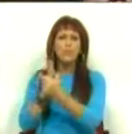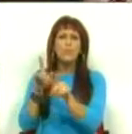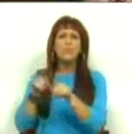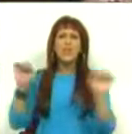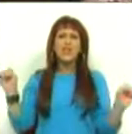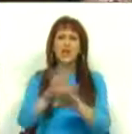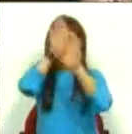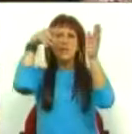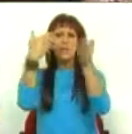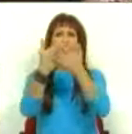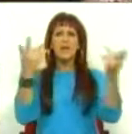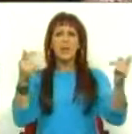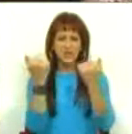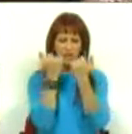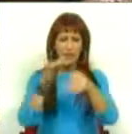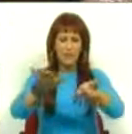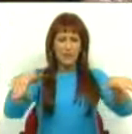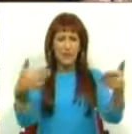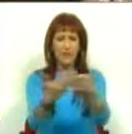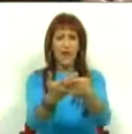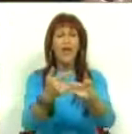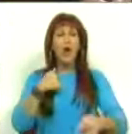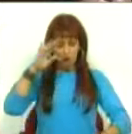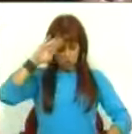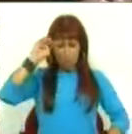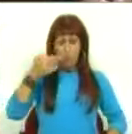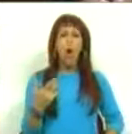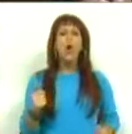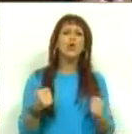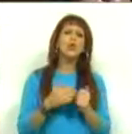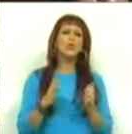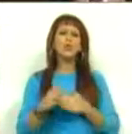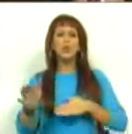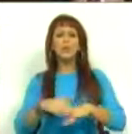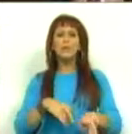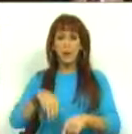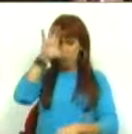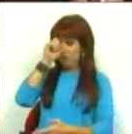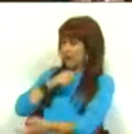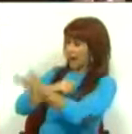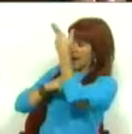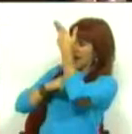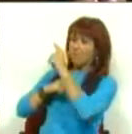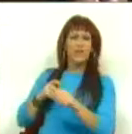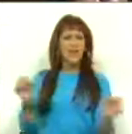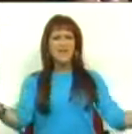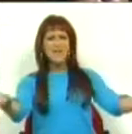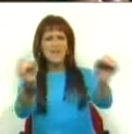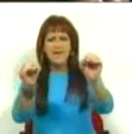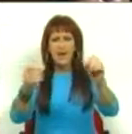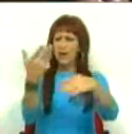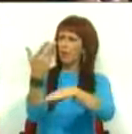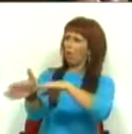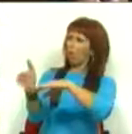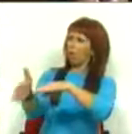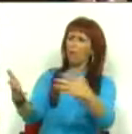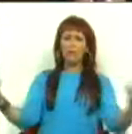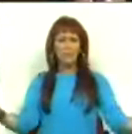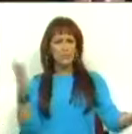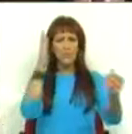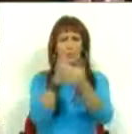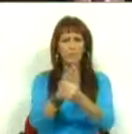de esclarecimento e informação e estamos cientes que tudo será feito por este Governo para que ninguém fique excluído